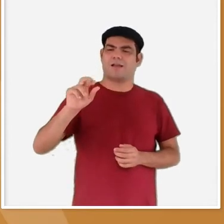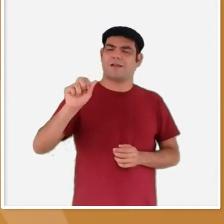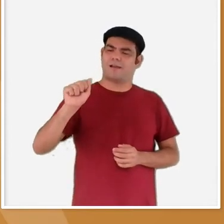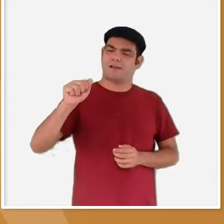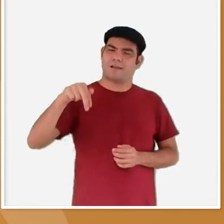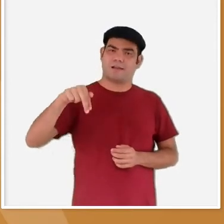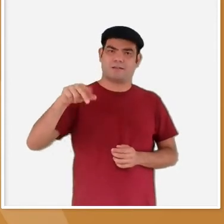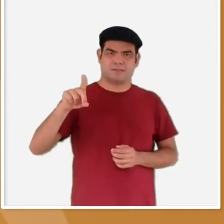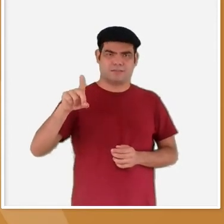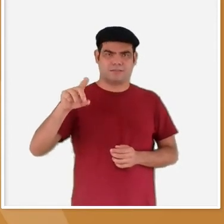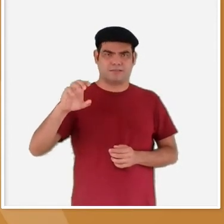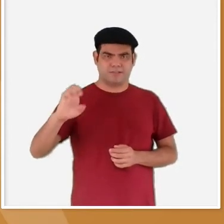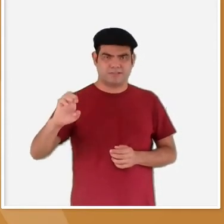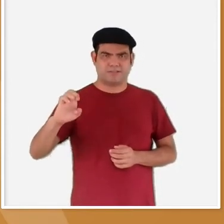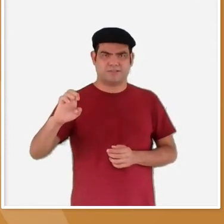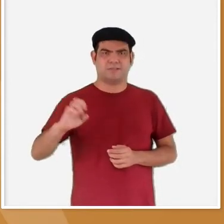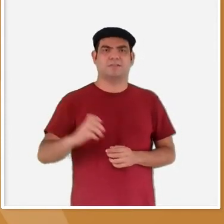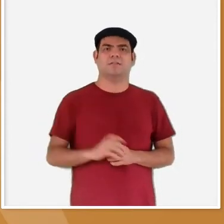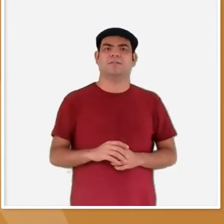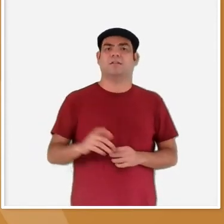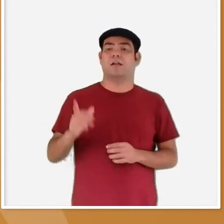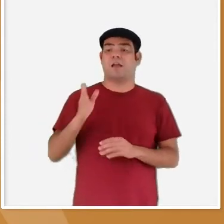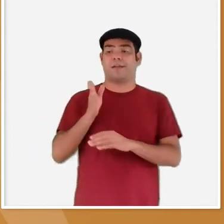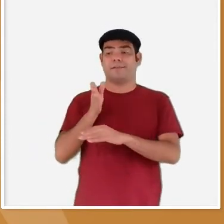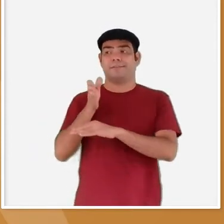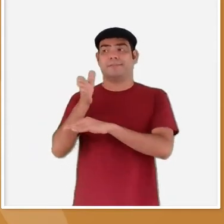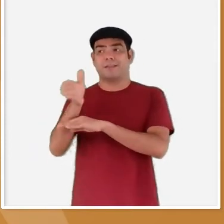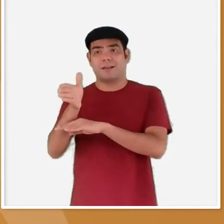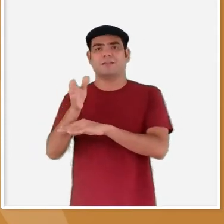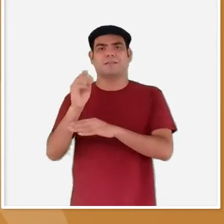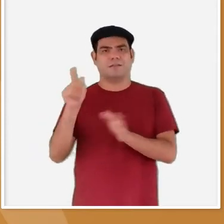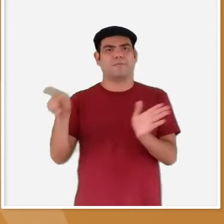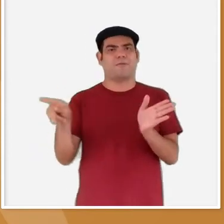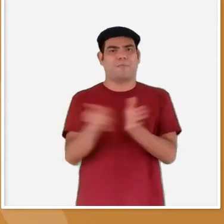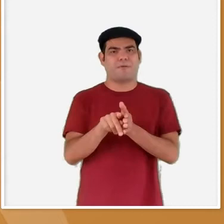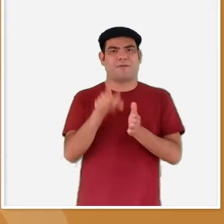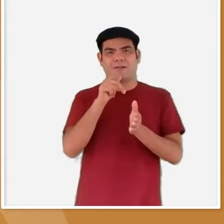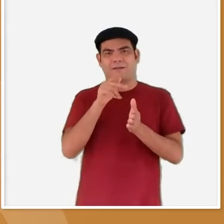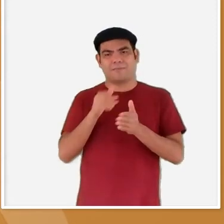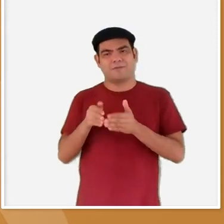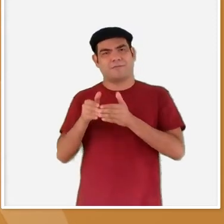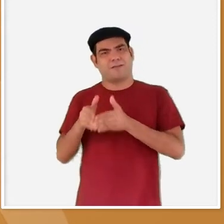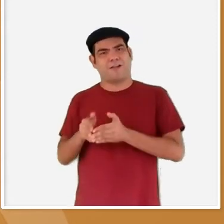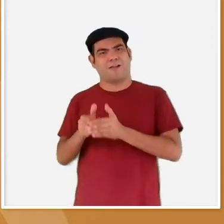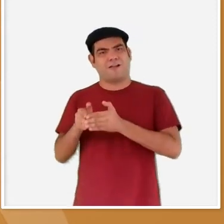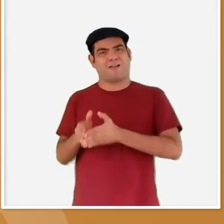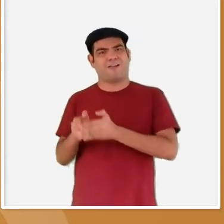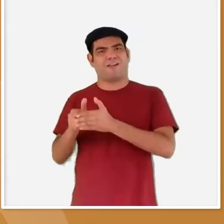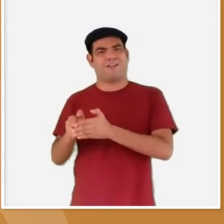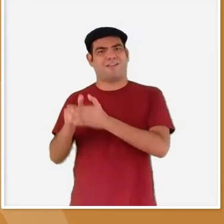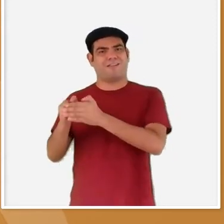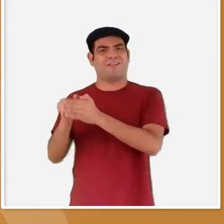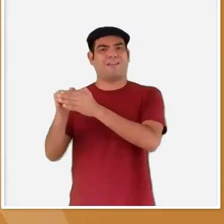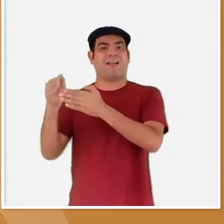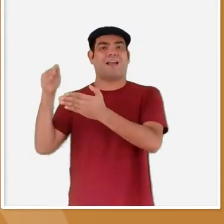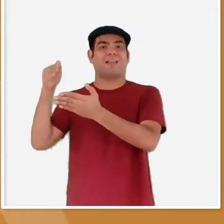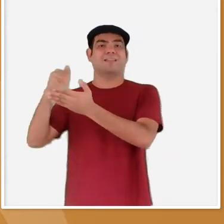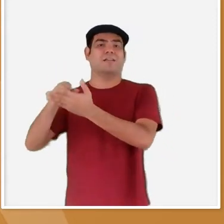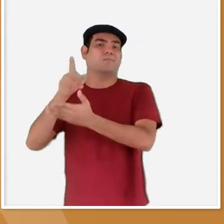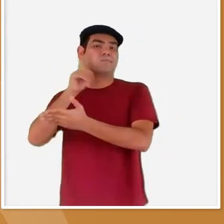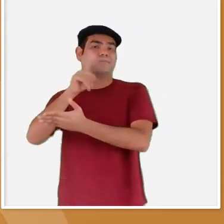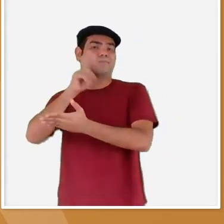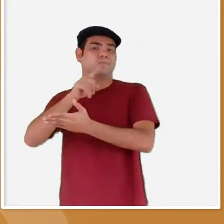marítima também aos Estados Unidos é pelo Rio Grande, né? Que é o maior rio de extensão mexicana, e ele dá acesso aí ao